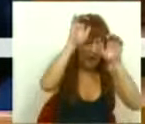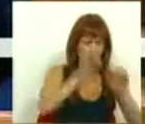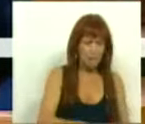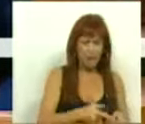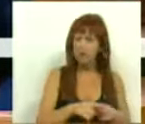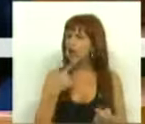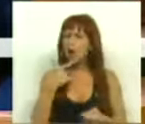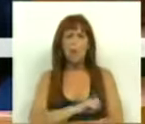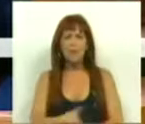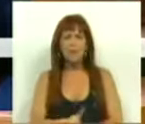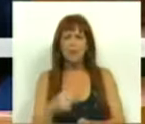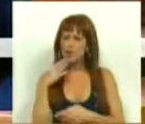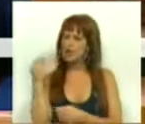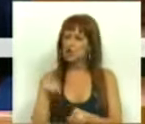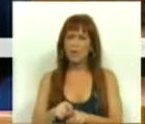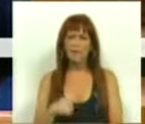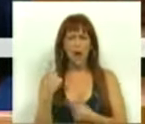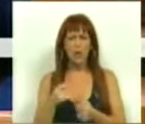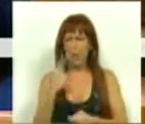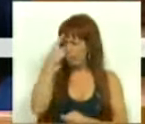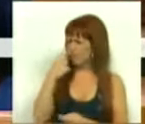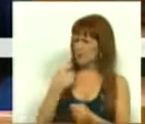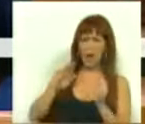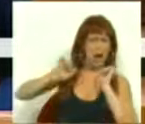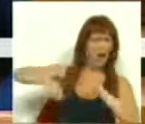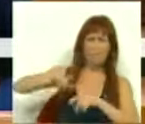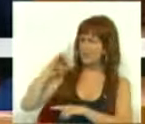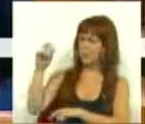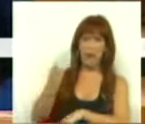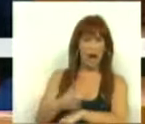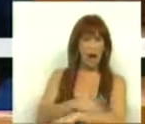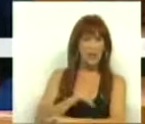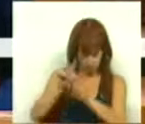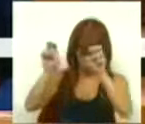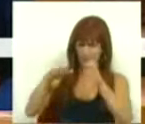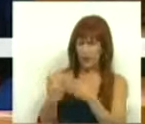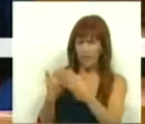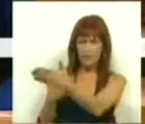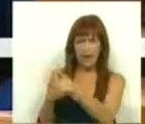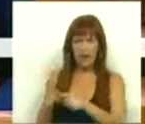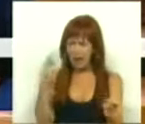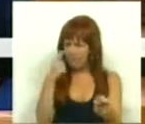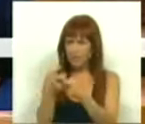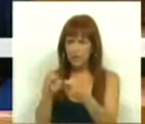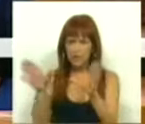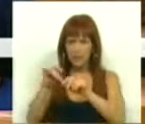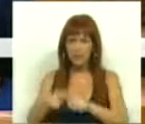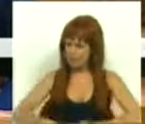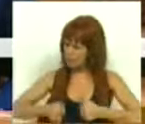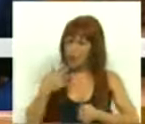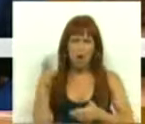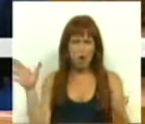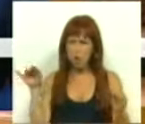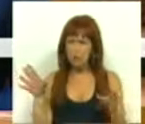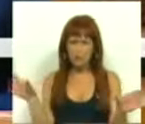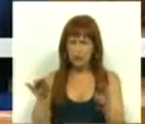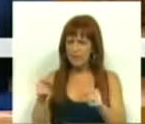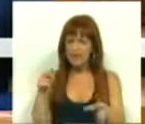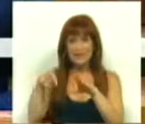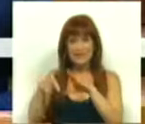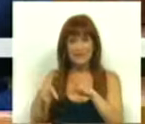qualificado, não permitindo que jovens com determinado perfil abandonem, antes qualificando-os e aproximando-os mais e em maior número das